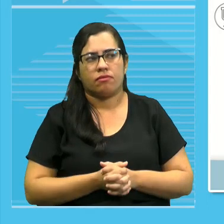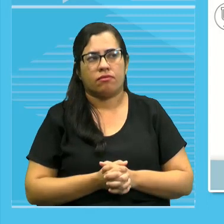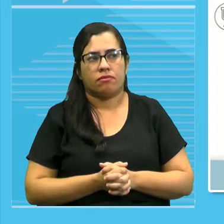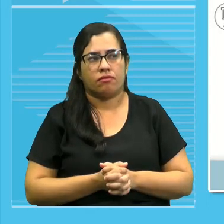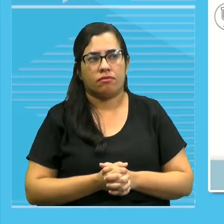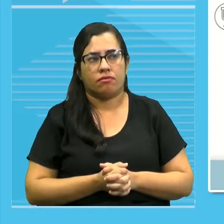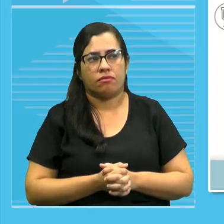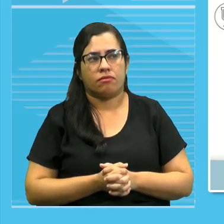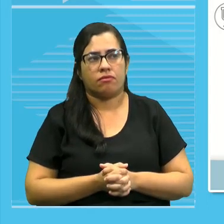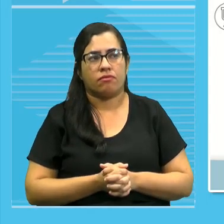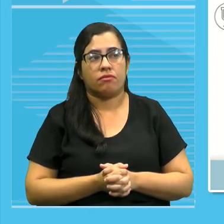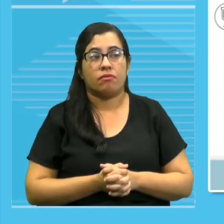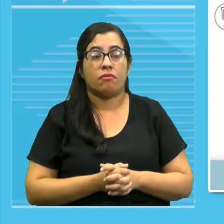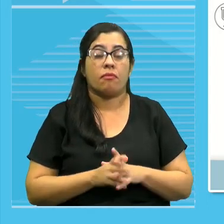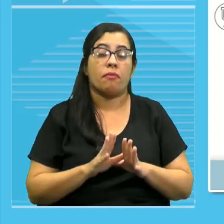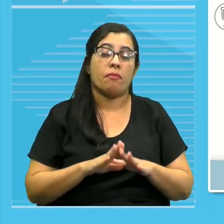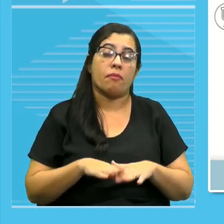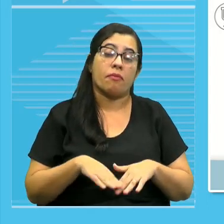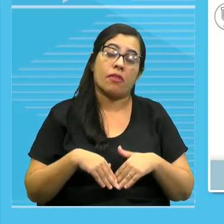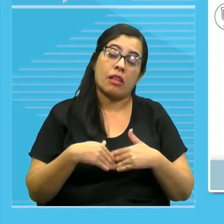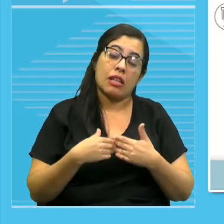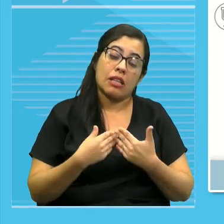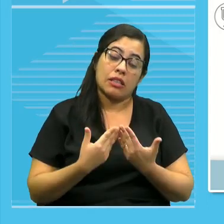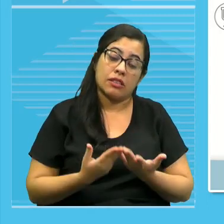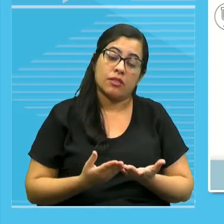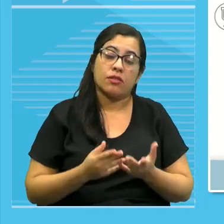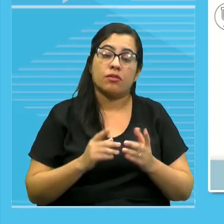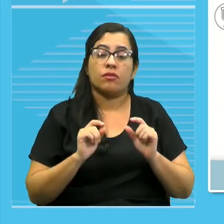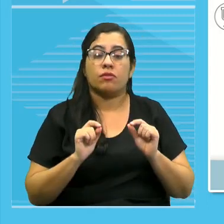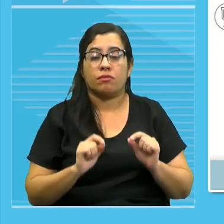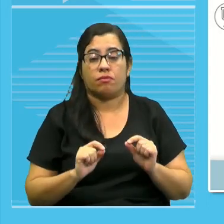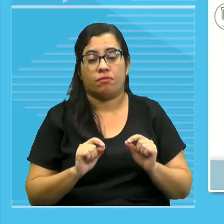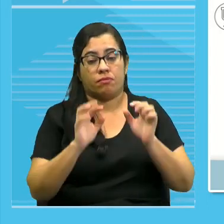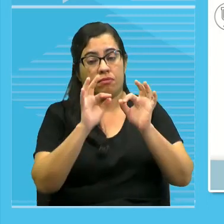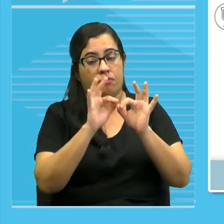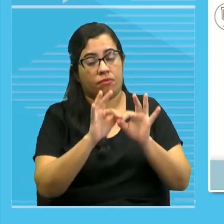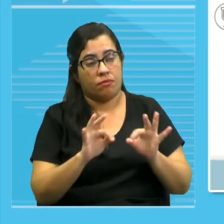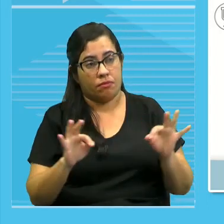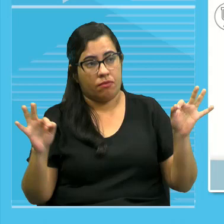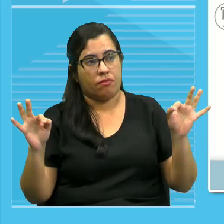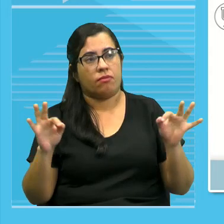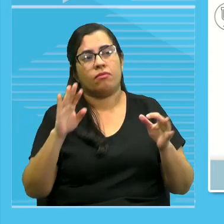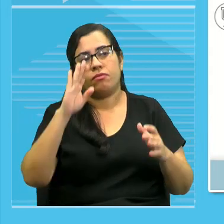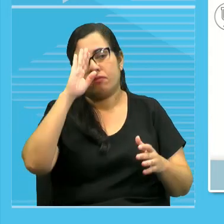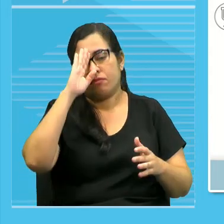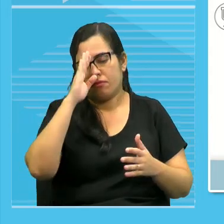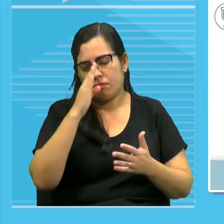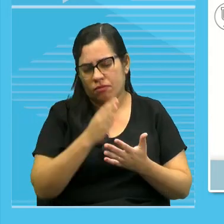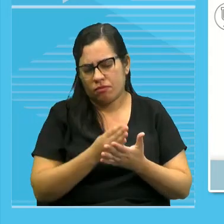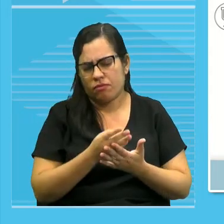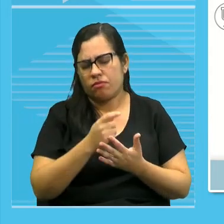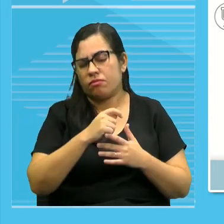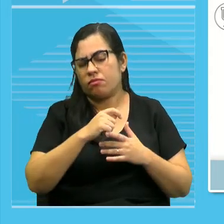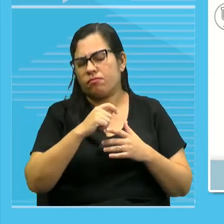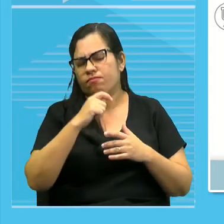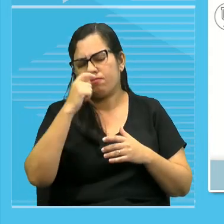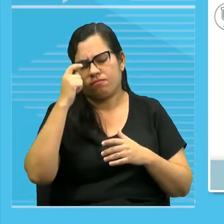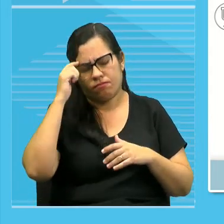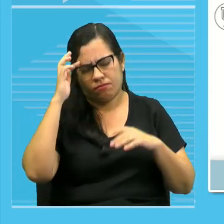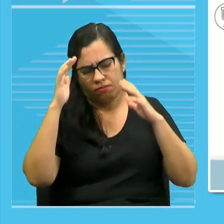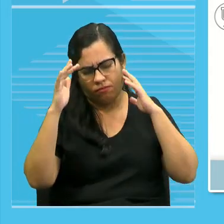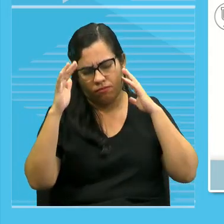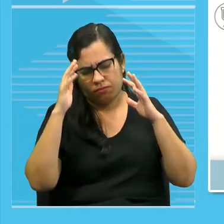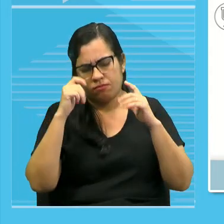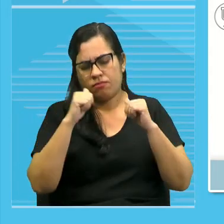Cine Barro quer dizer no entanto porém a primeira frase se acredita se pensa que a popularidade